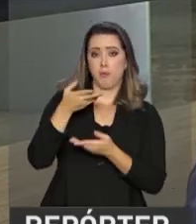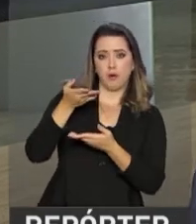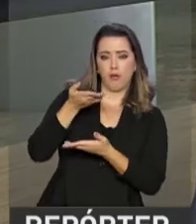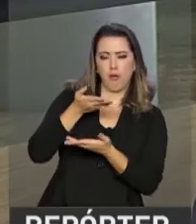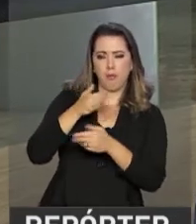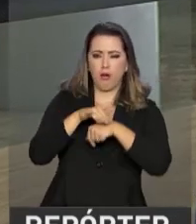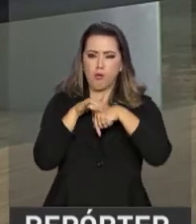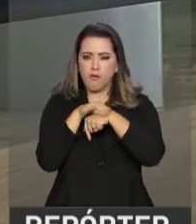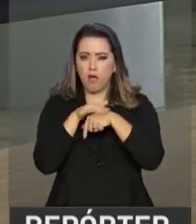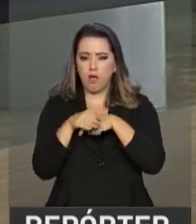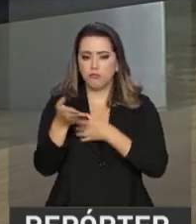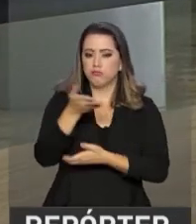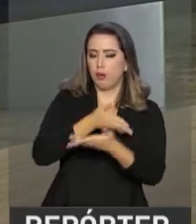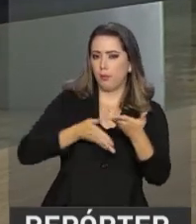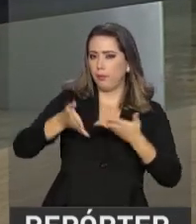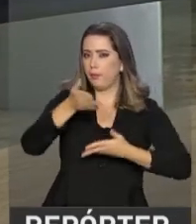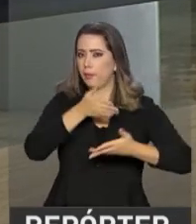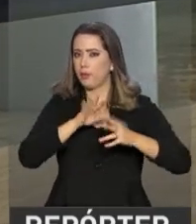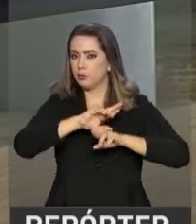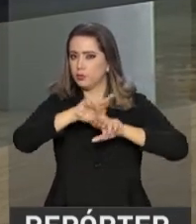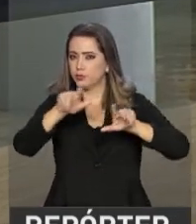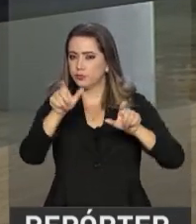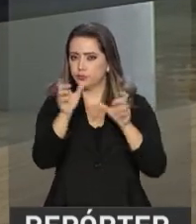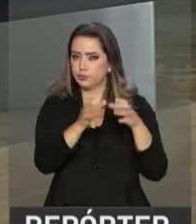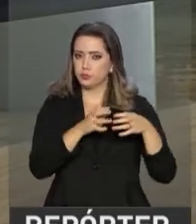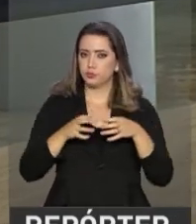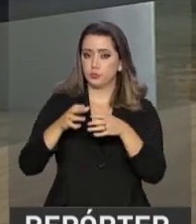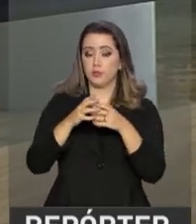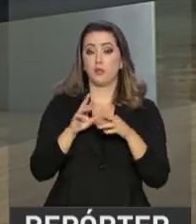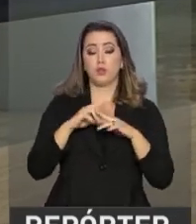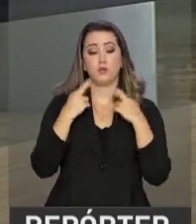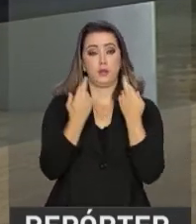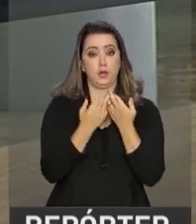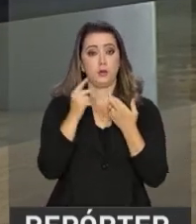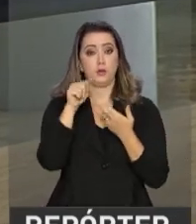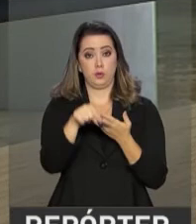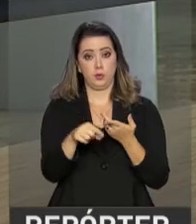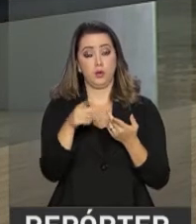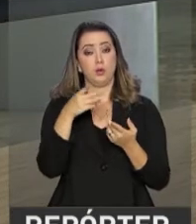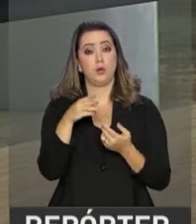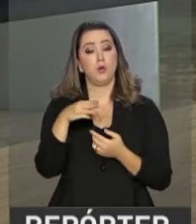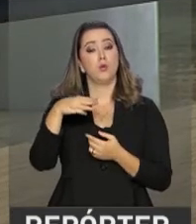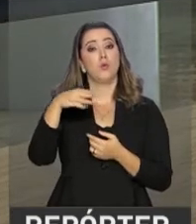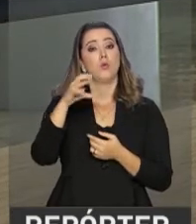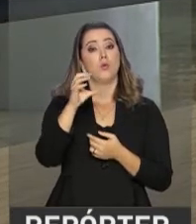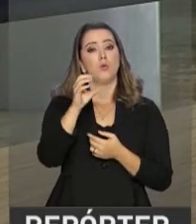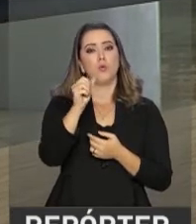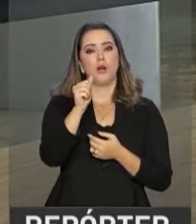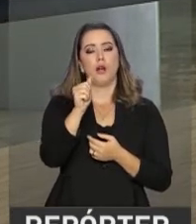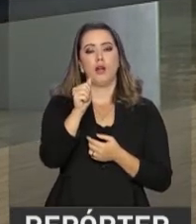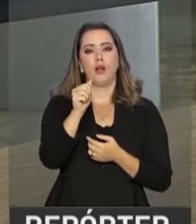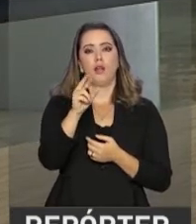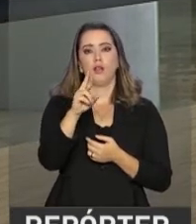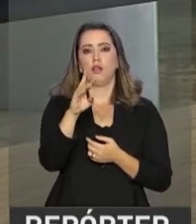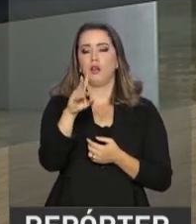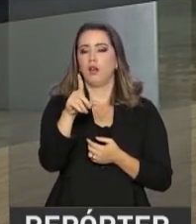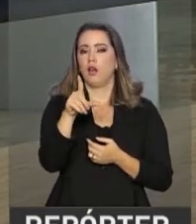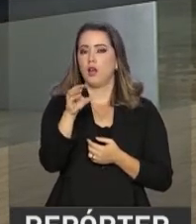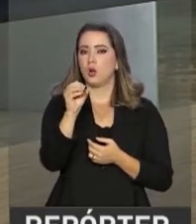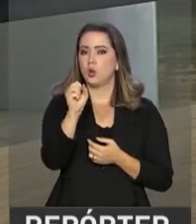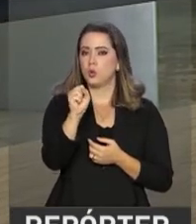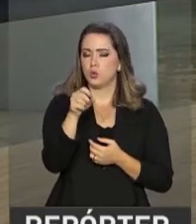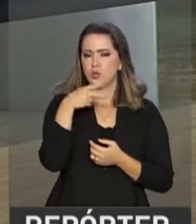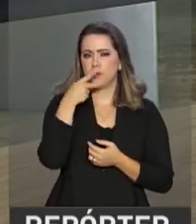planalto eles tiveram essa reunião agora há pouco e segundo carlos marun conversou depois com jornalistas aqui no palácio do planalto